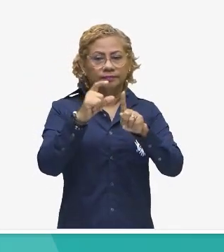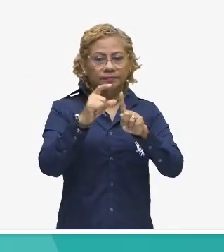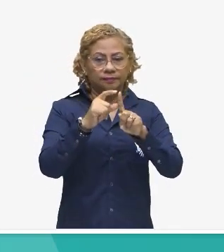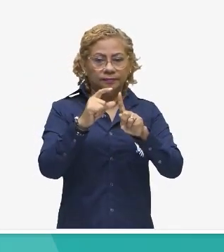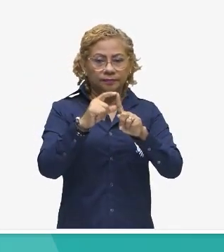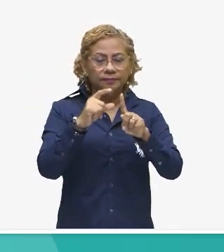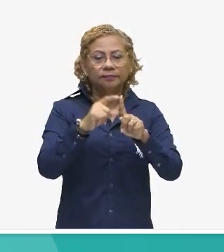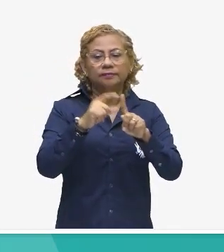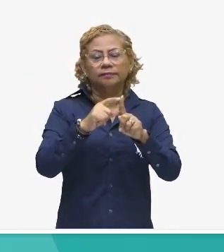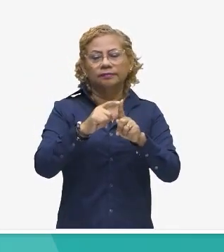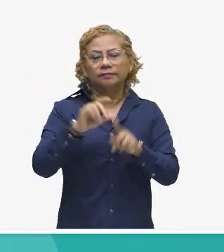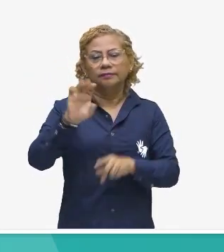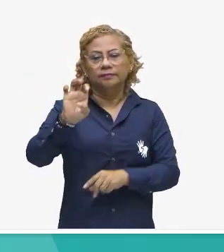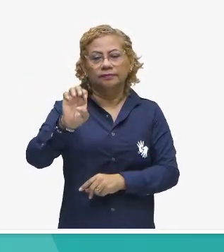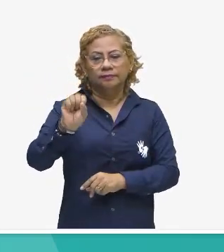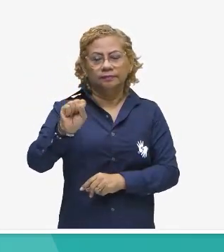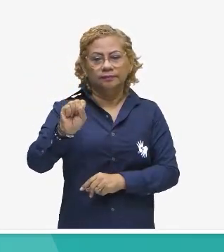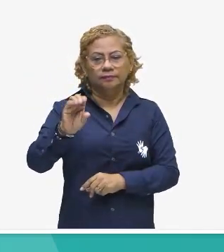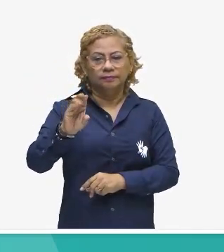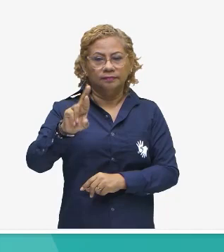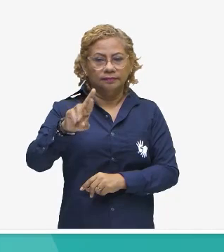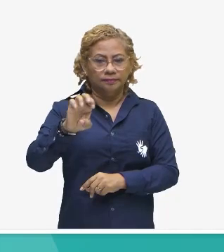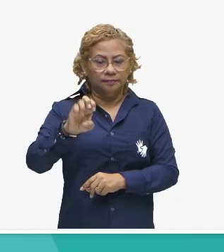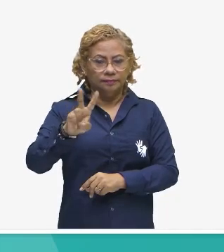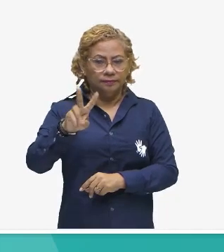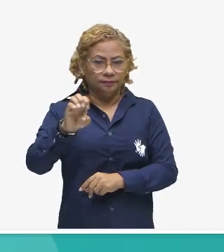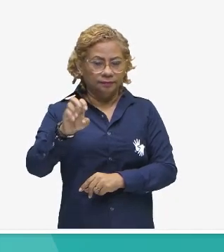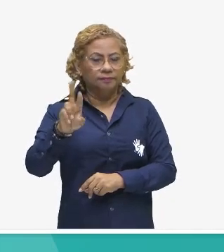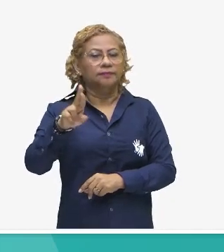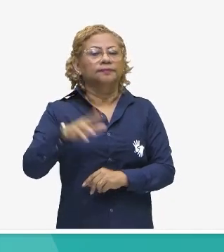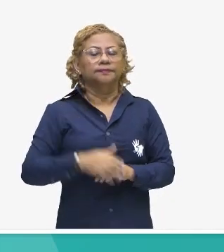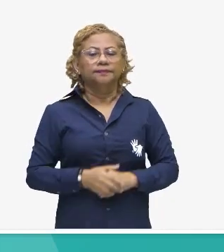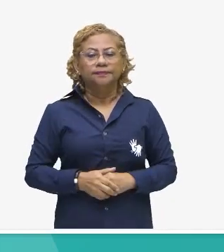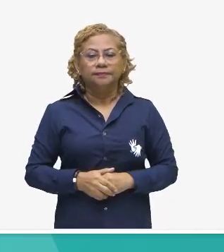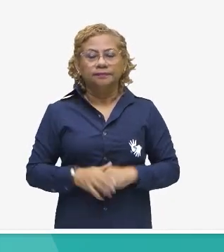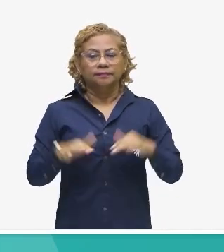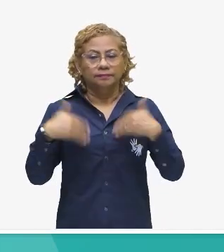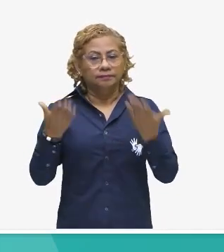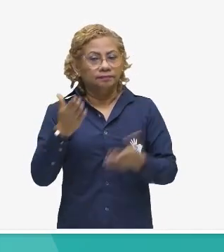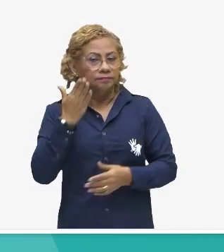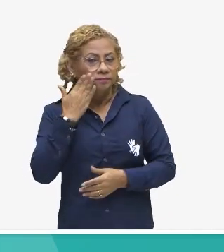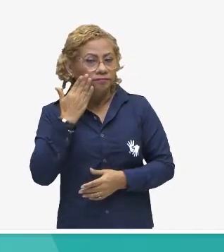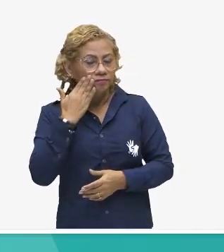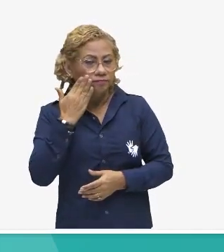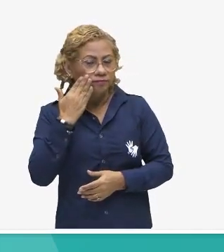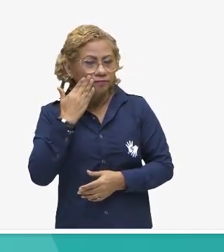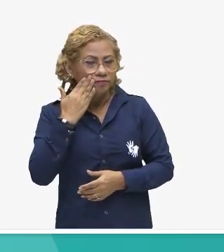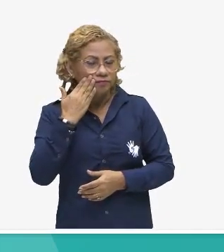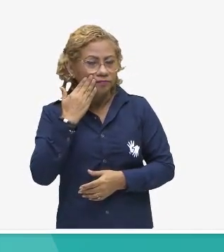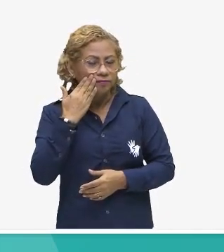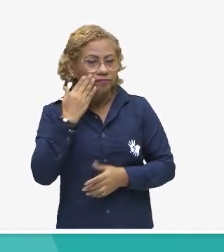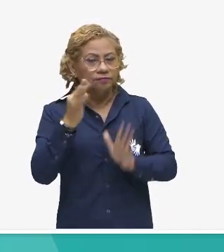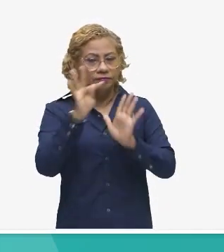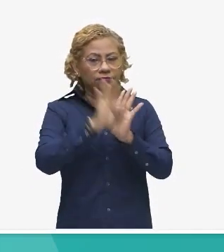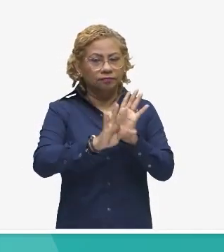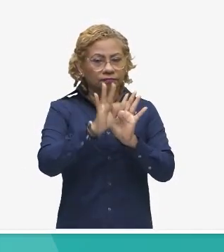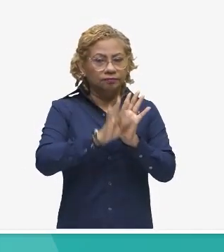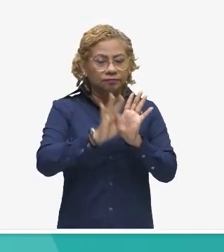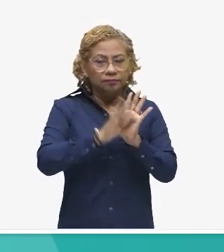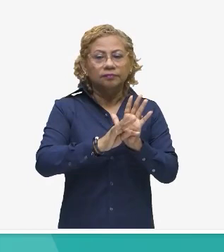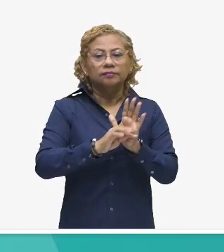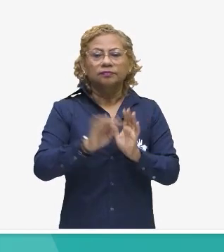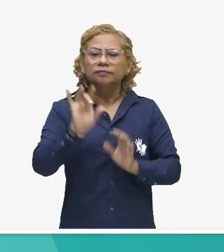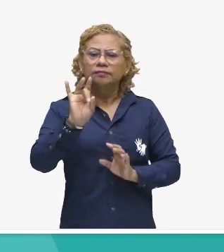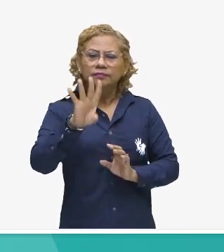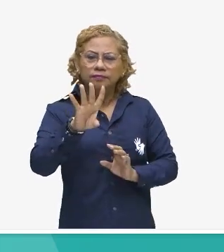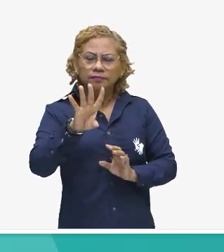que esse texto ele é formado somente por verbos. É uma história, se conta uma